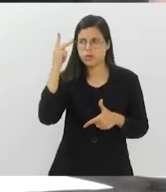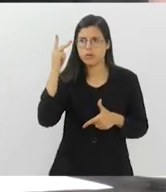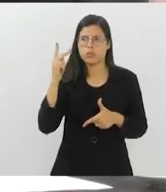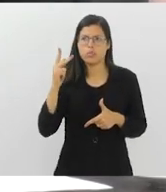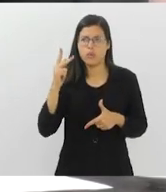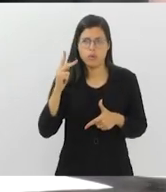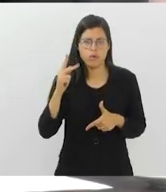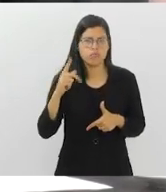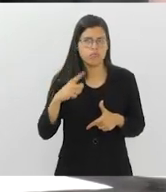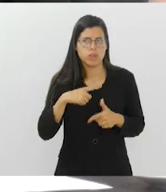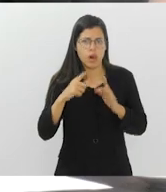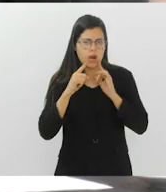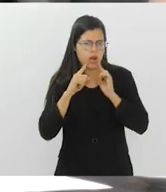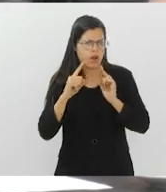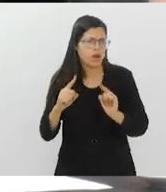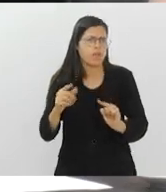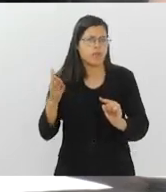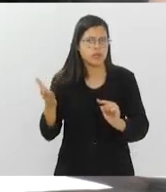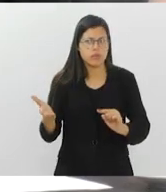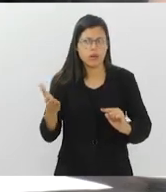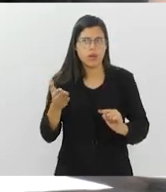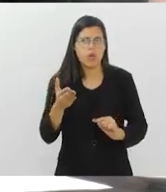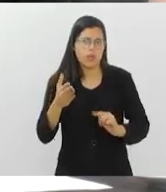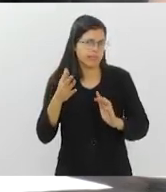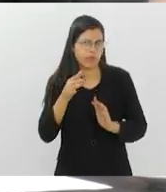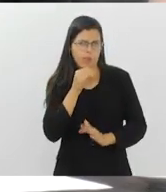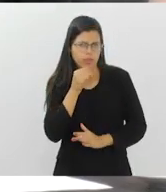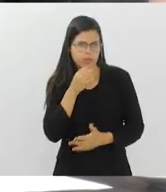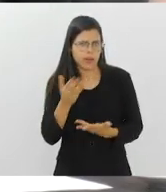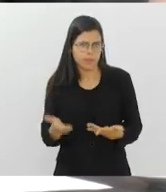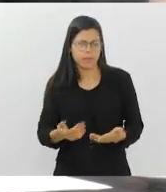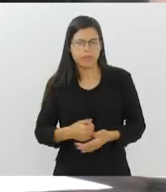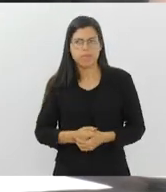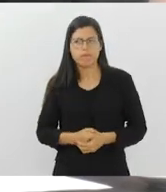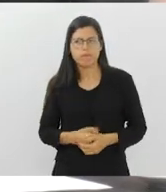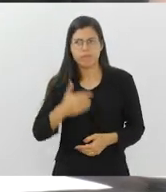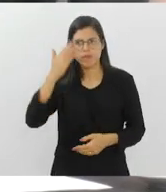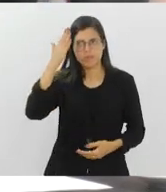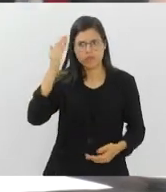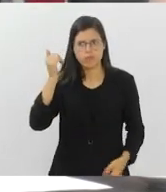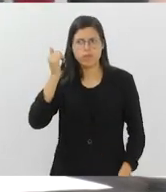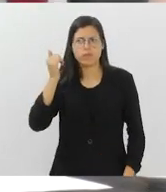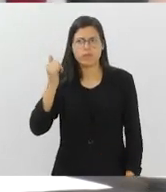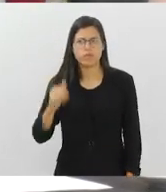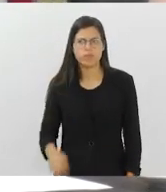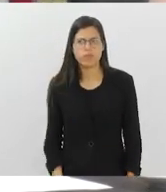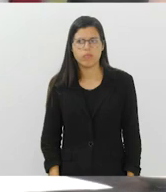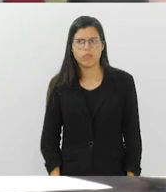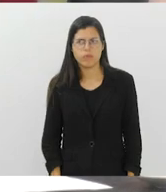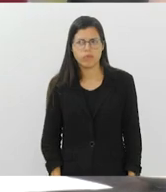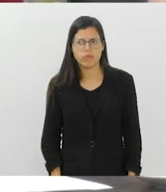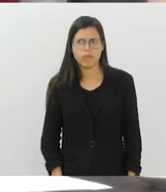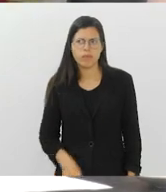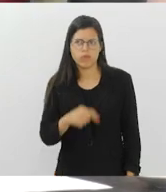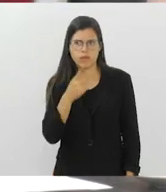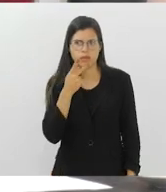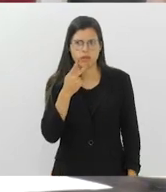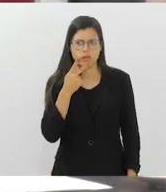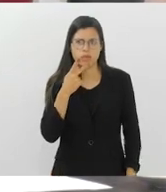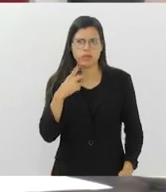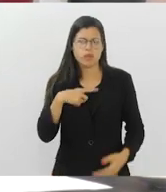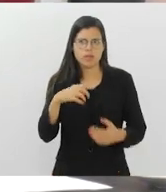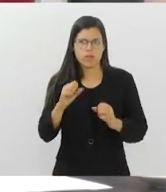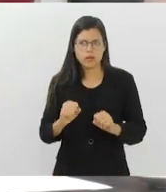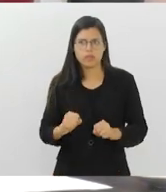seus exemplos, para nos dar esse subsídio. Então, eu sei, como a Vossa Senhoria acabou de dizer, que há um